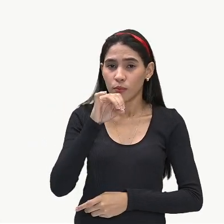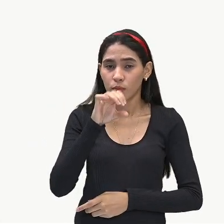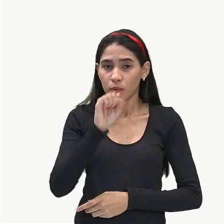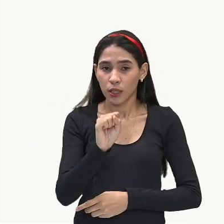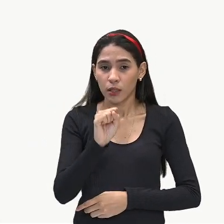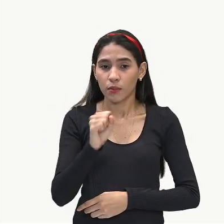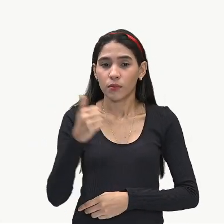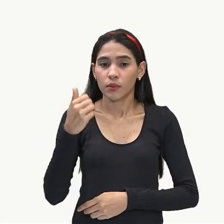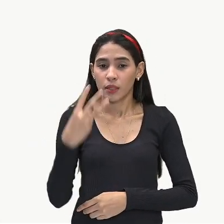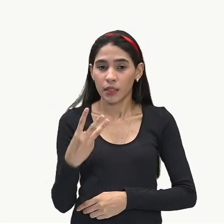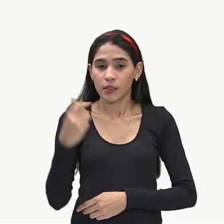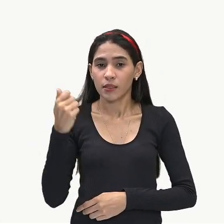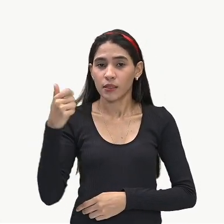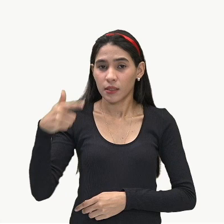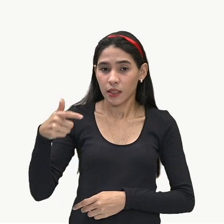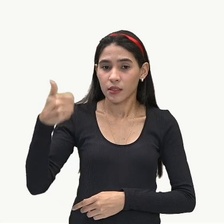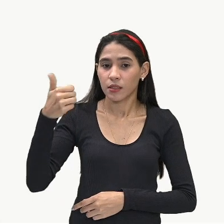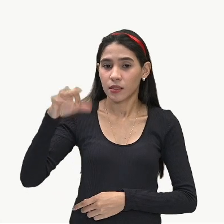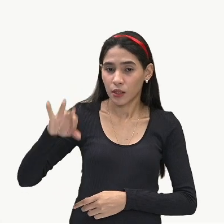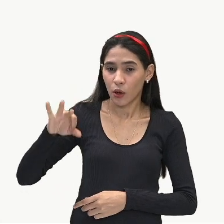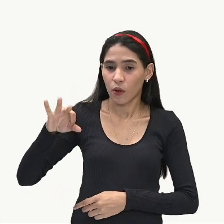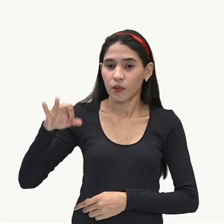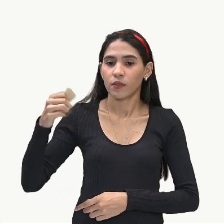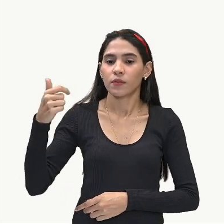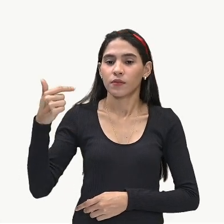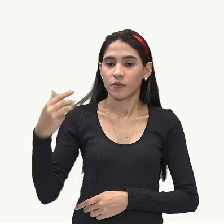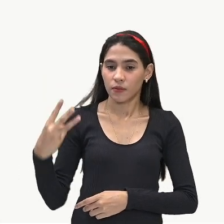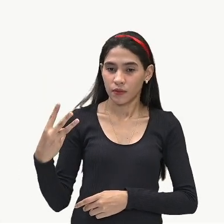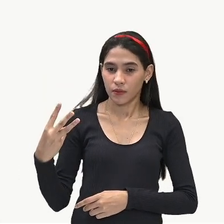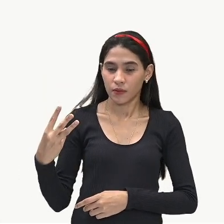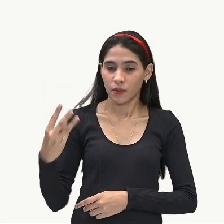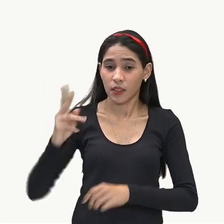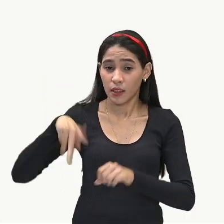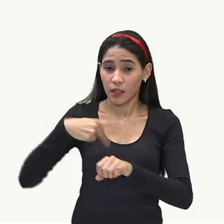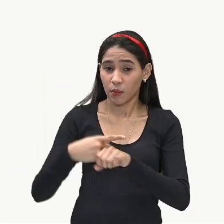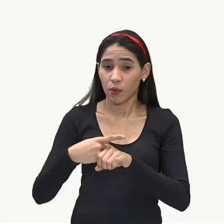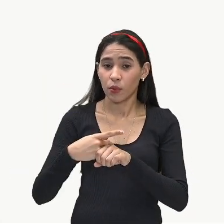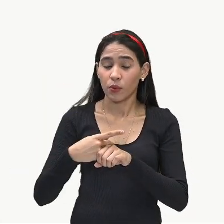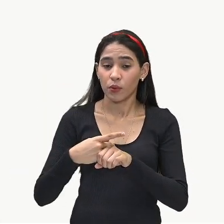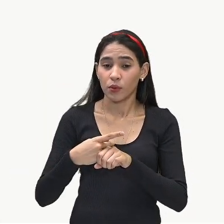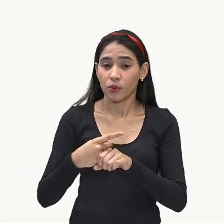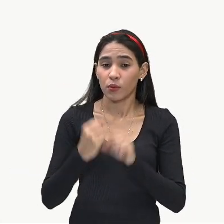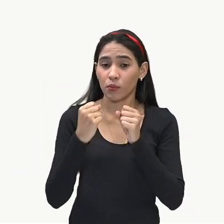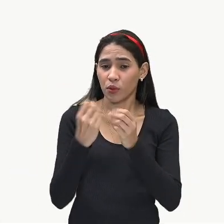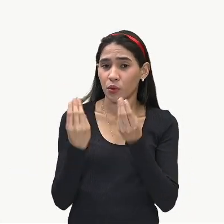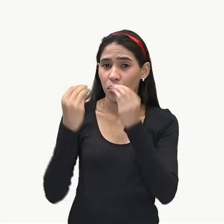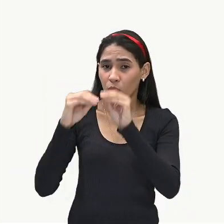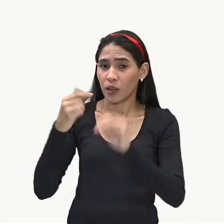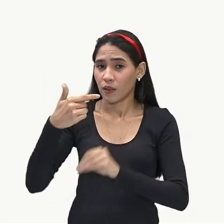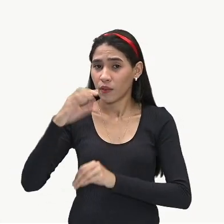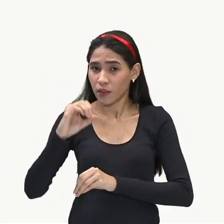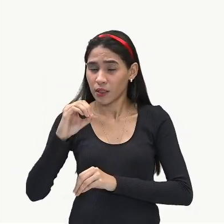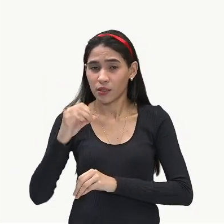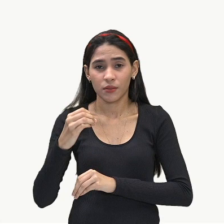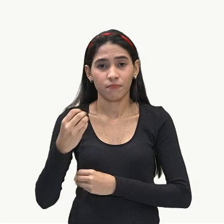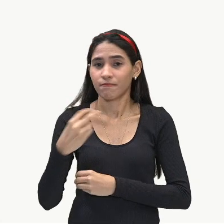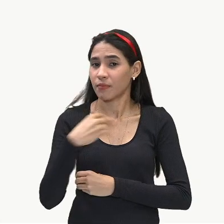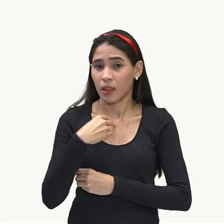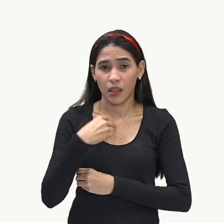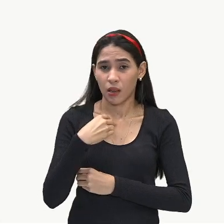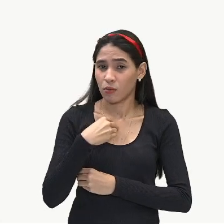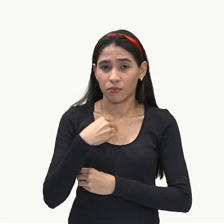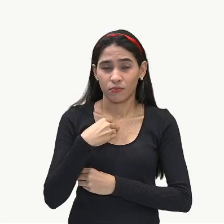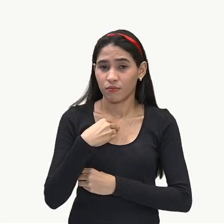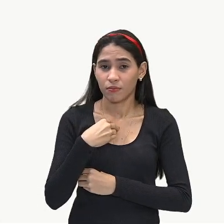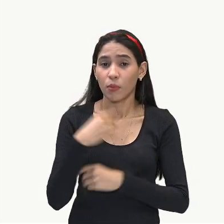13, 17, 19. Depois do 19, caberia o número 20 aqui, professor? Não, não